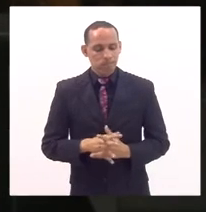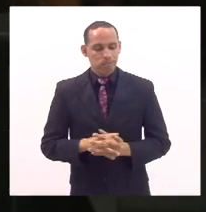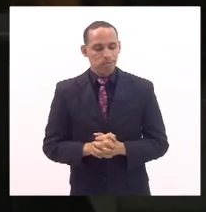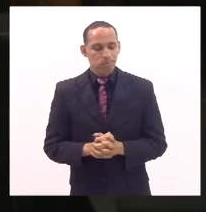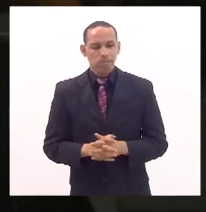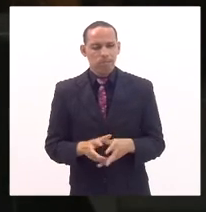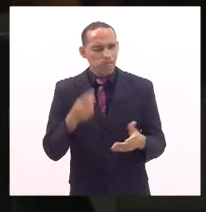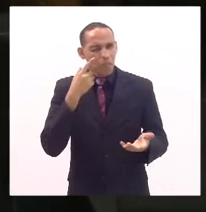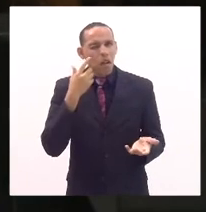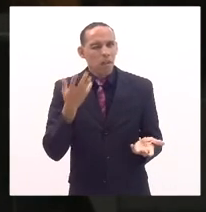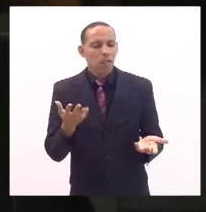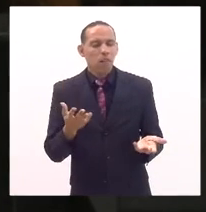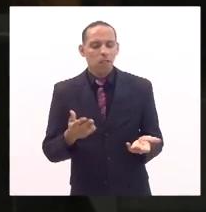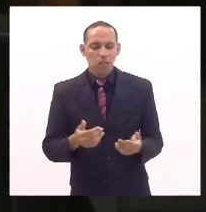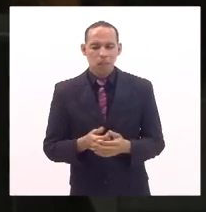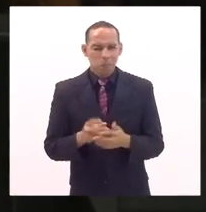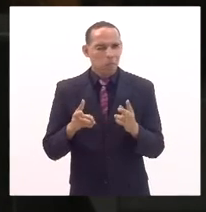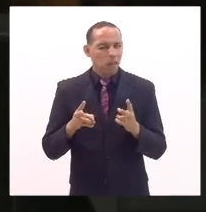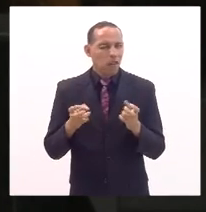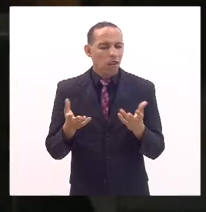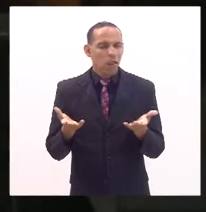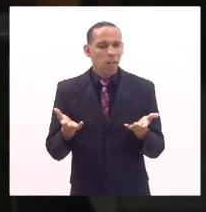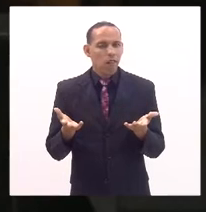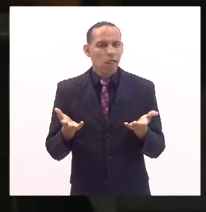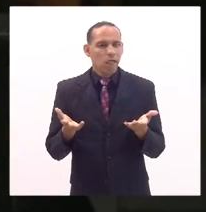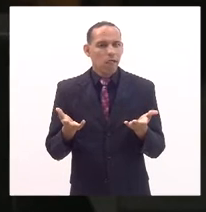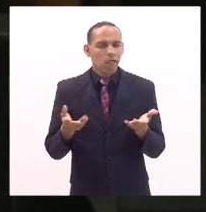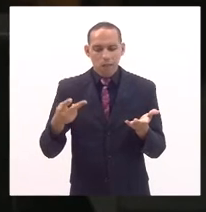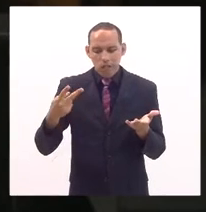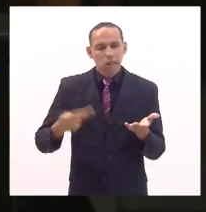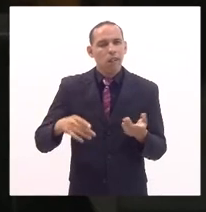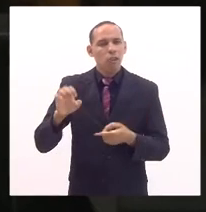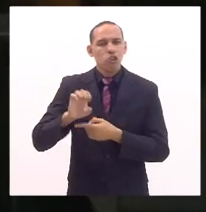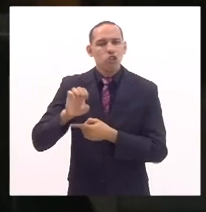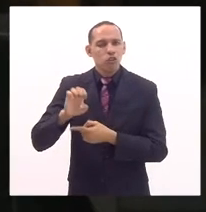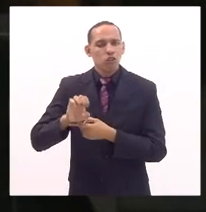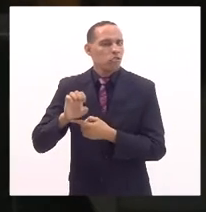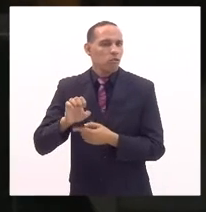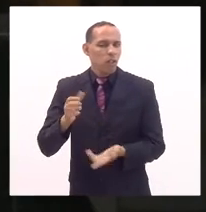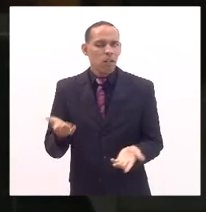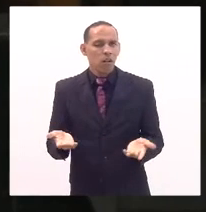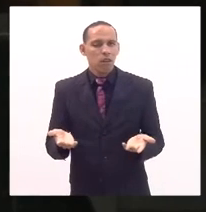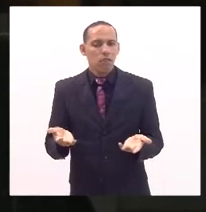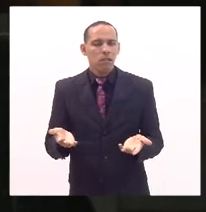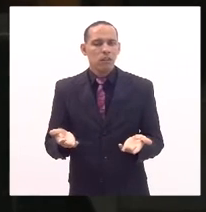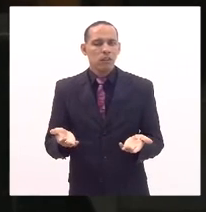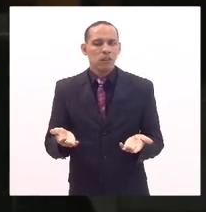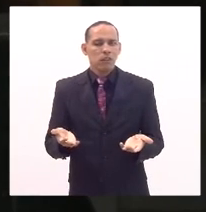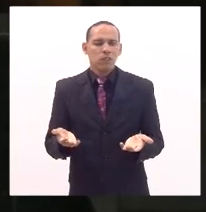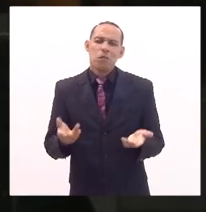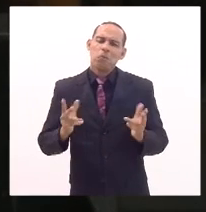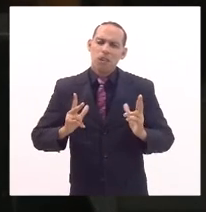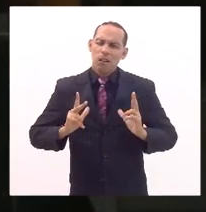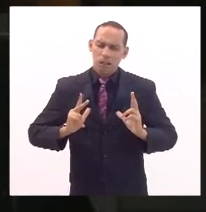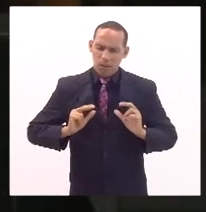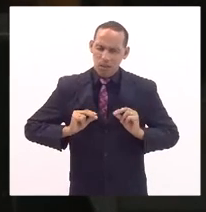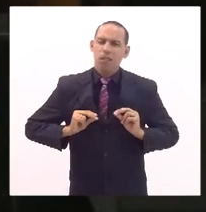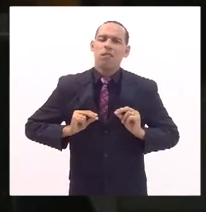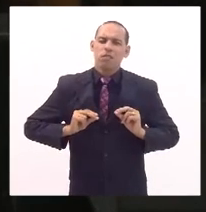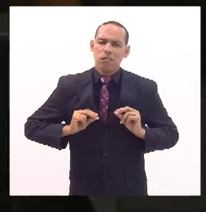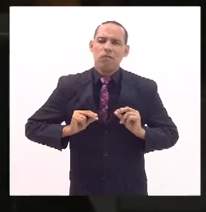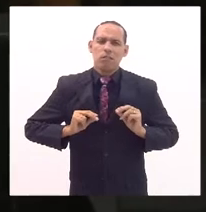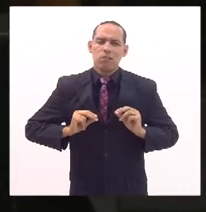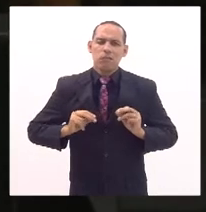bom então você vê como e o estado do Rio de Janeiro e é merecedor